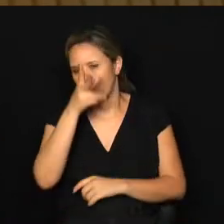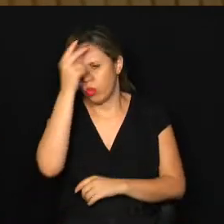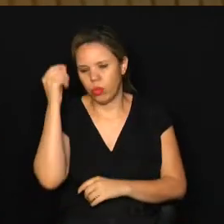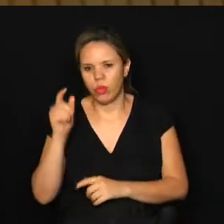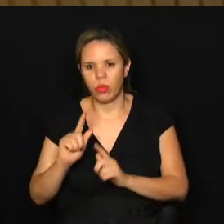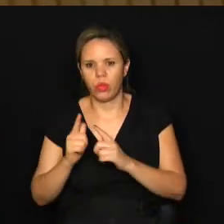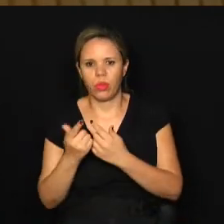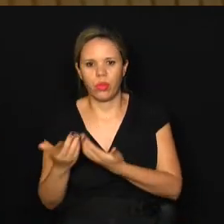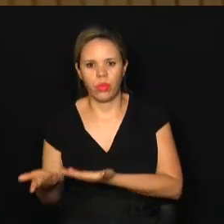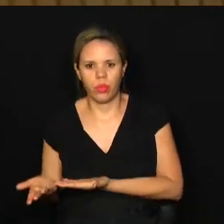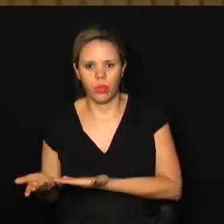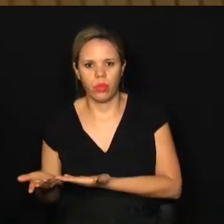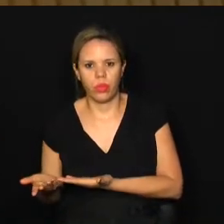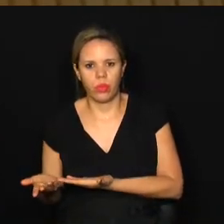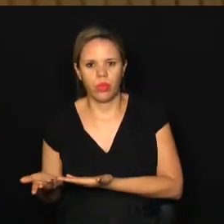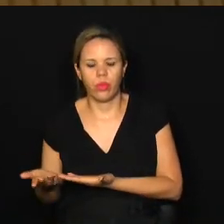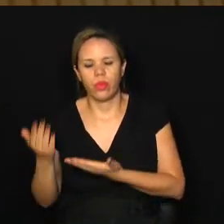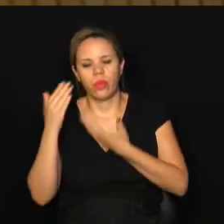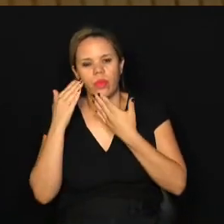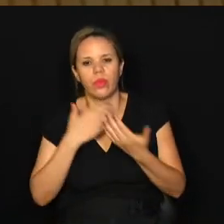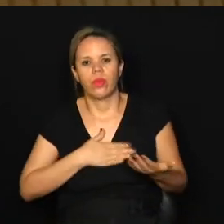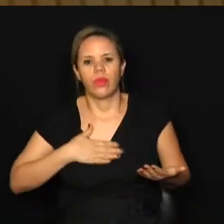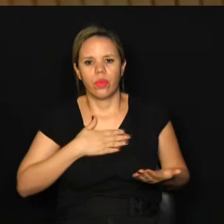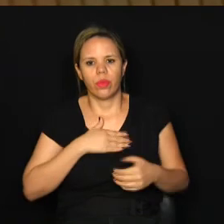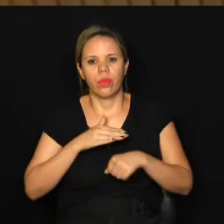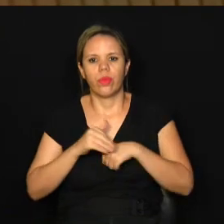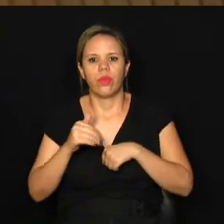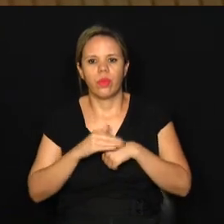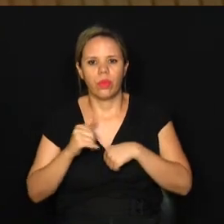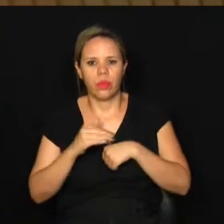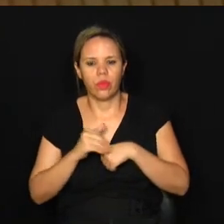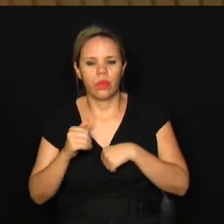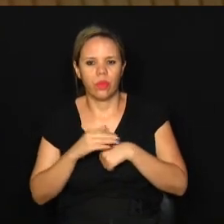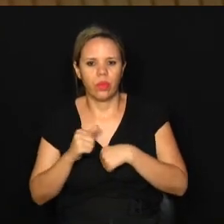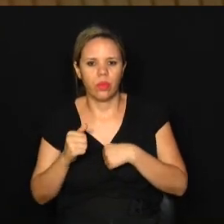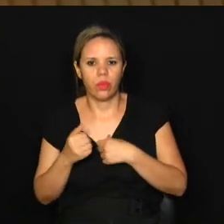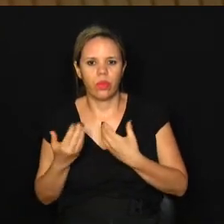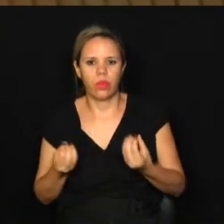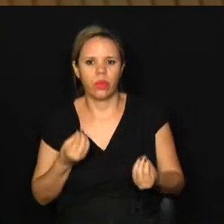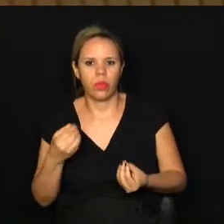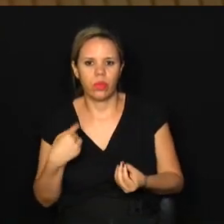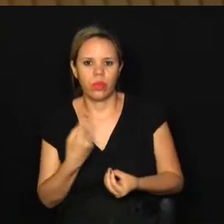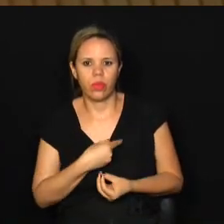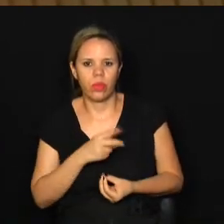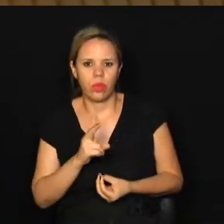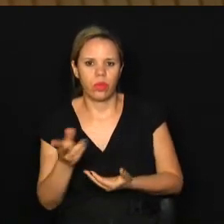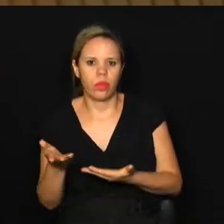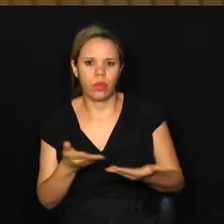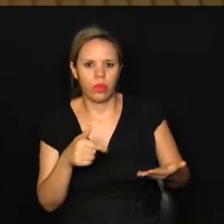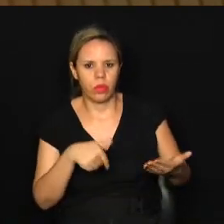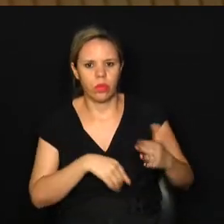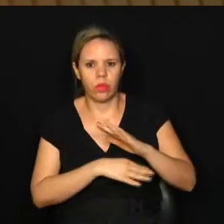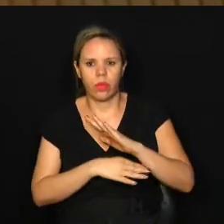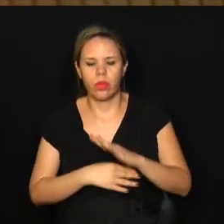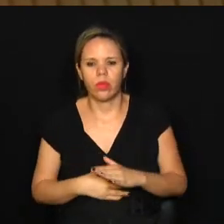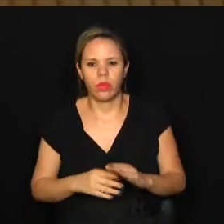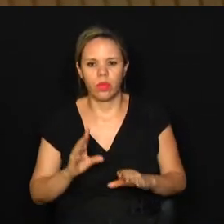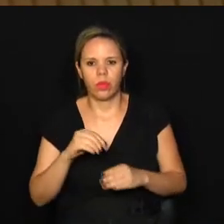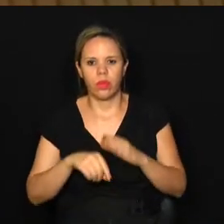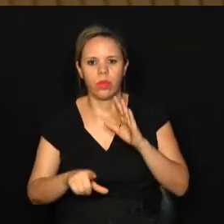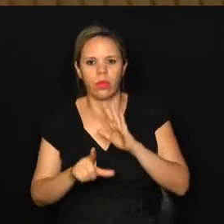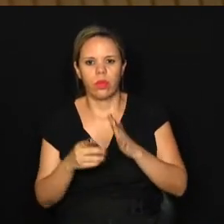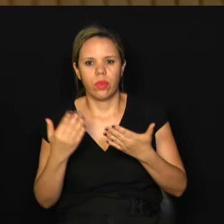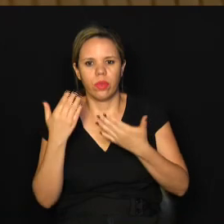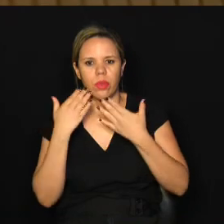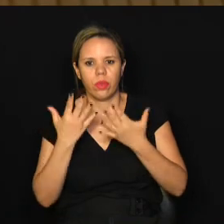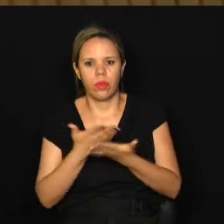gestão. Então, gostaria de agradecer o carinho e a maneira que nós sempre fomos recebidos aqui nessa Casa de Leis. Muito